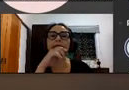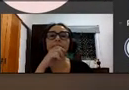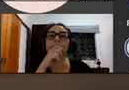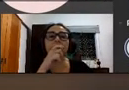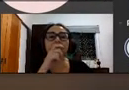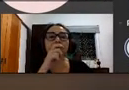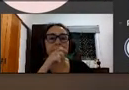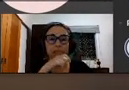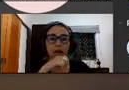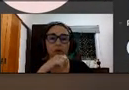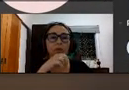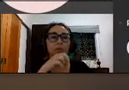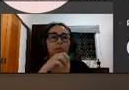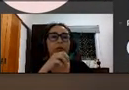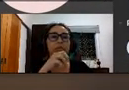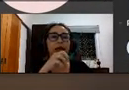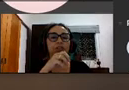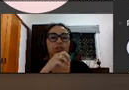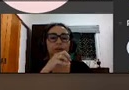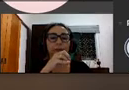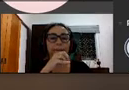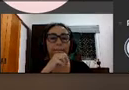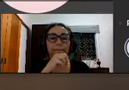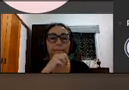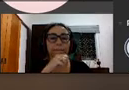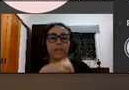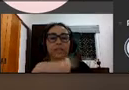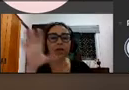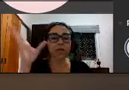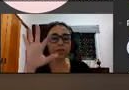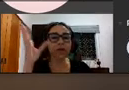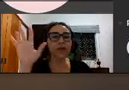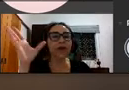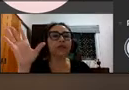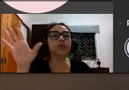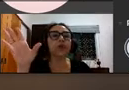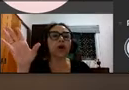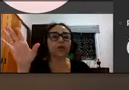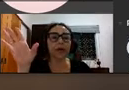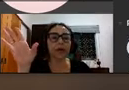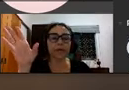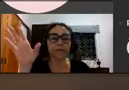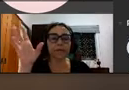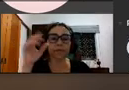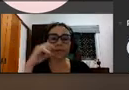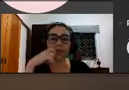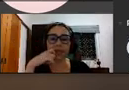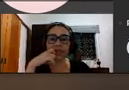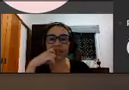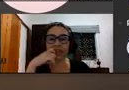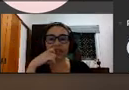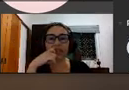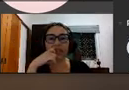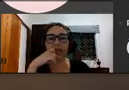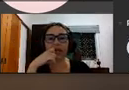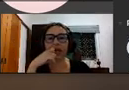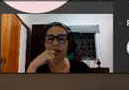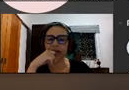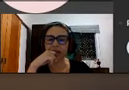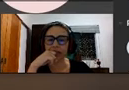Não, né? Sim. Estão? Não. Não. Não. Estão me vendo Ele só, tá não é? aparecendo e depois